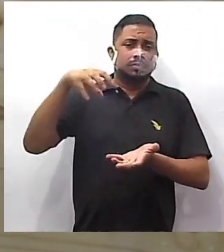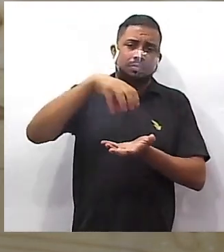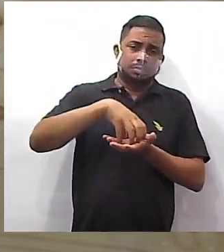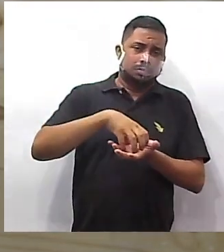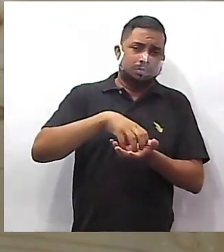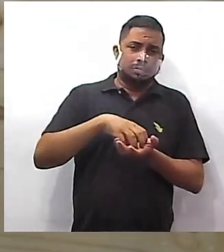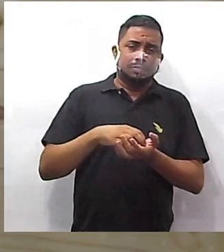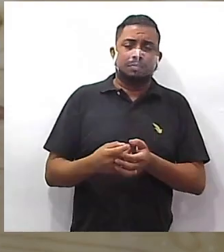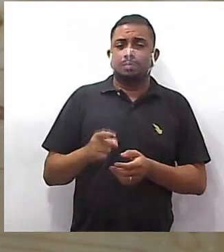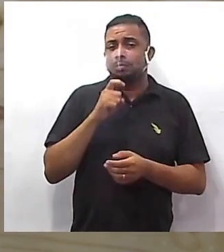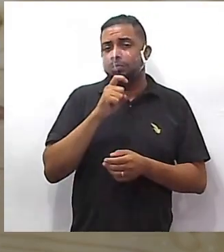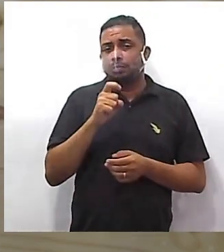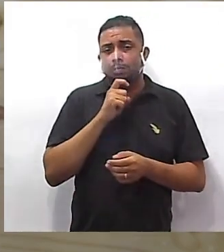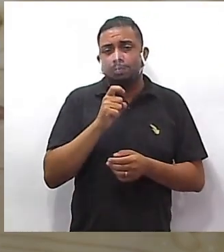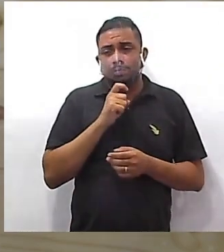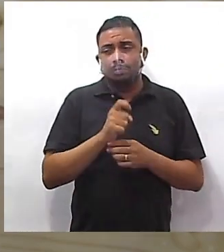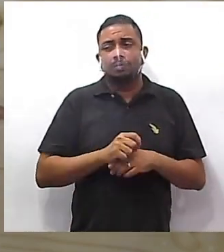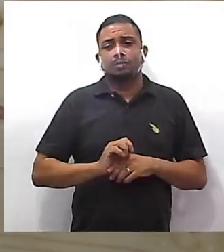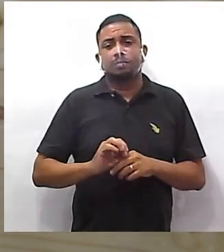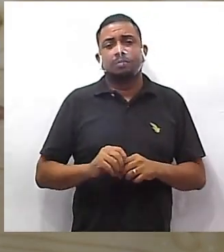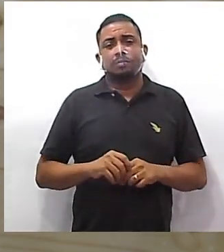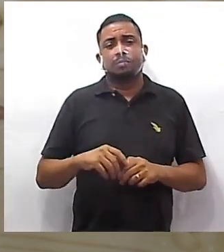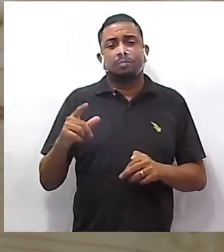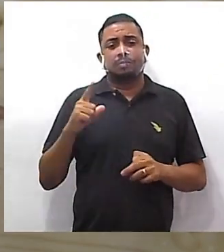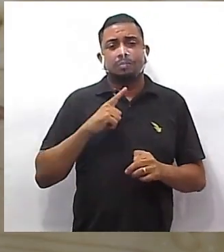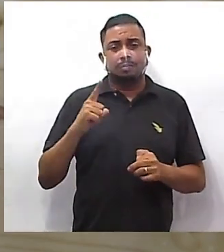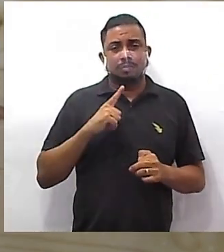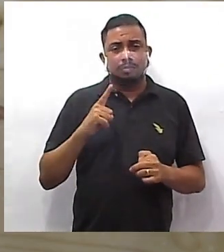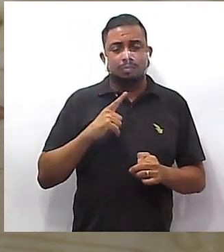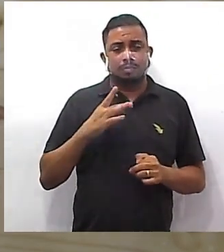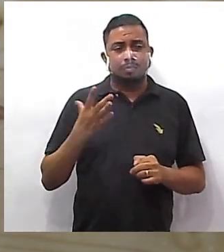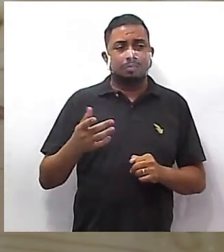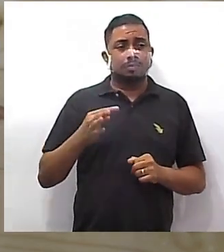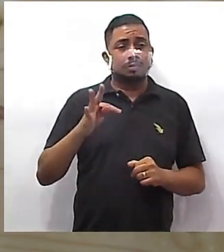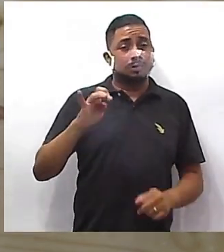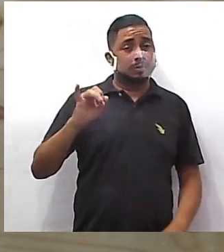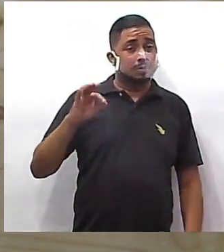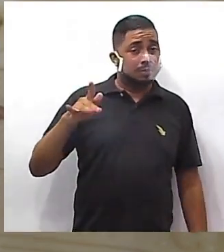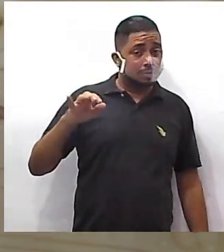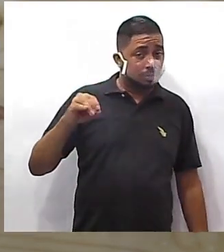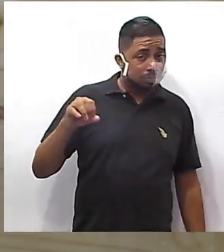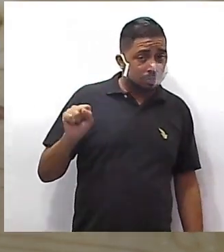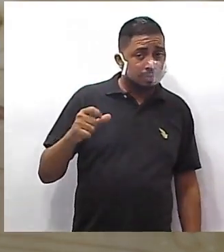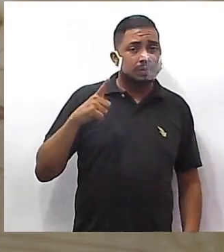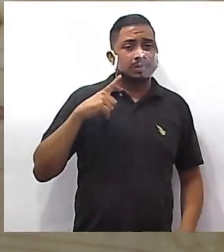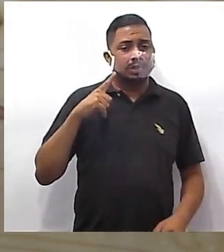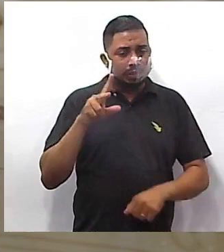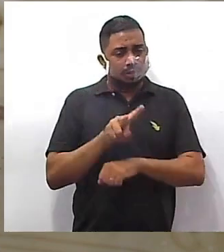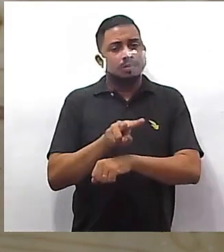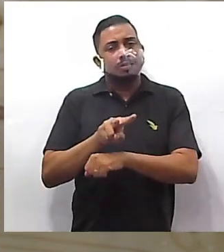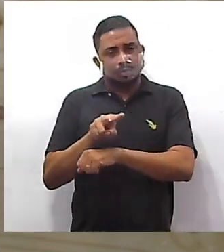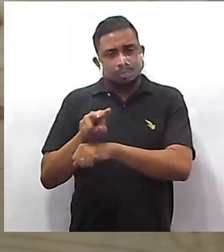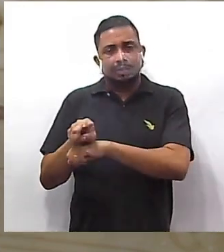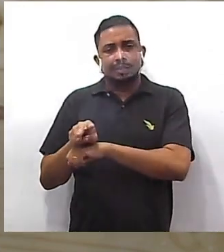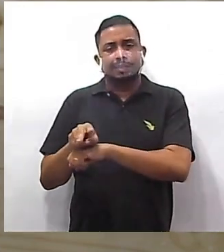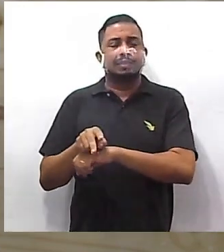de refrigeração, então todos esses dutos de refrigeração tem que ser monitorado,